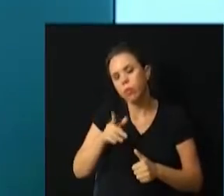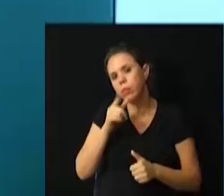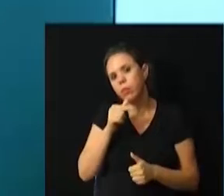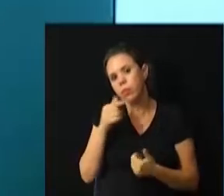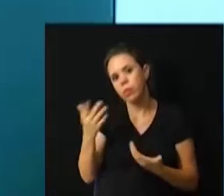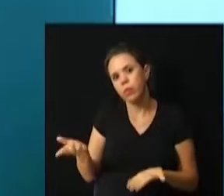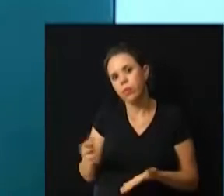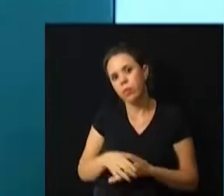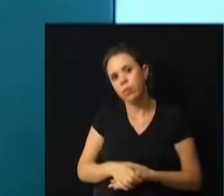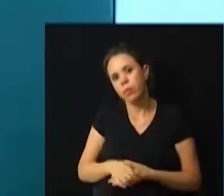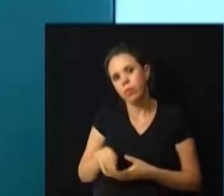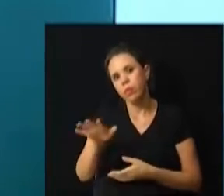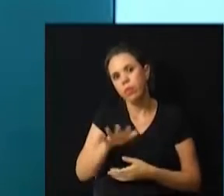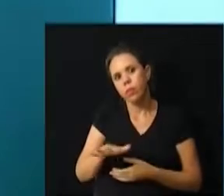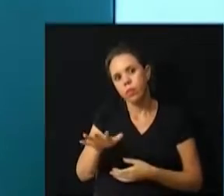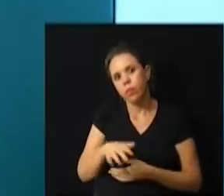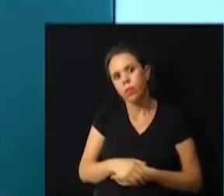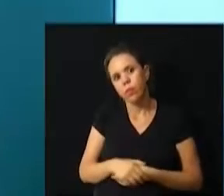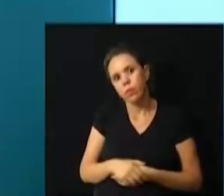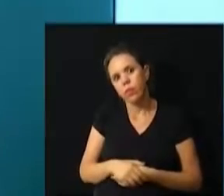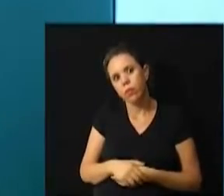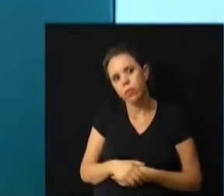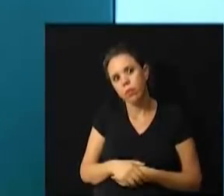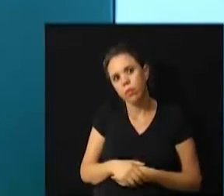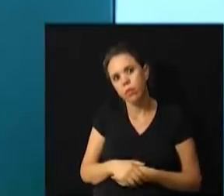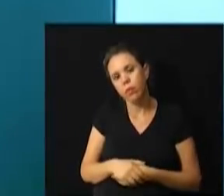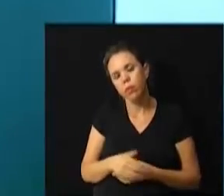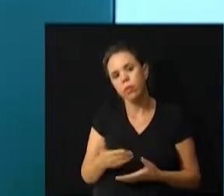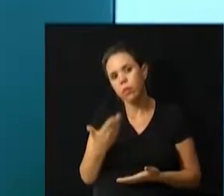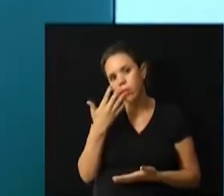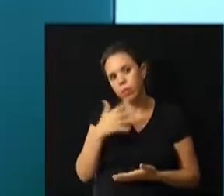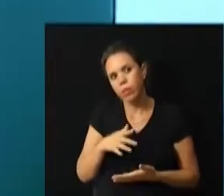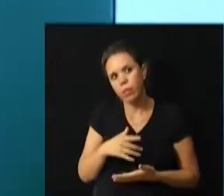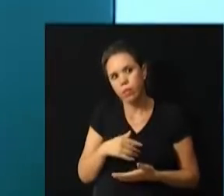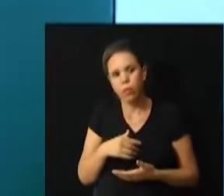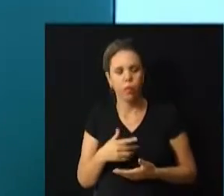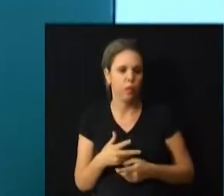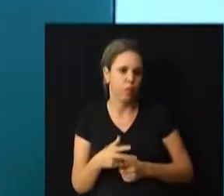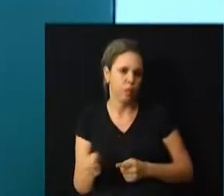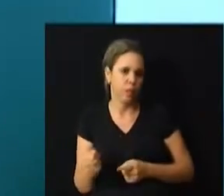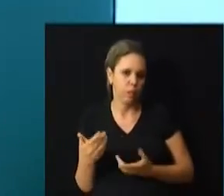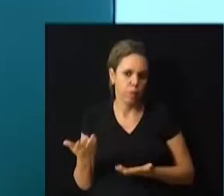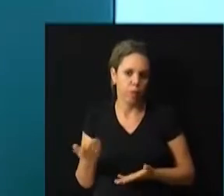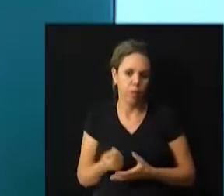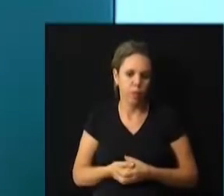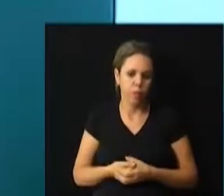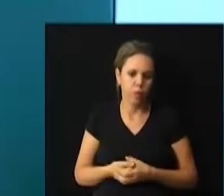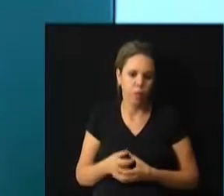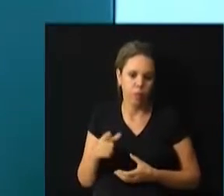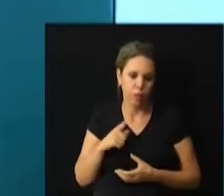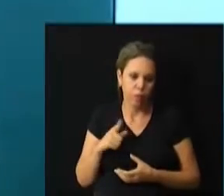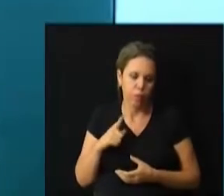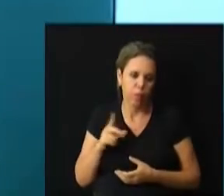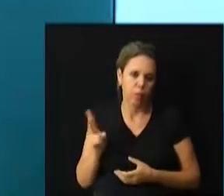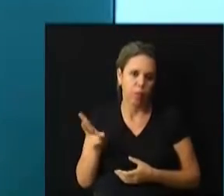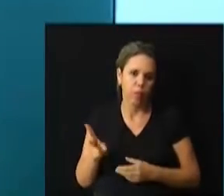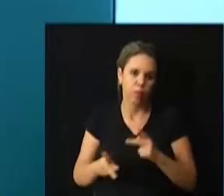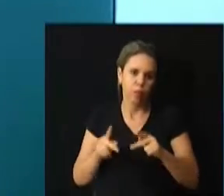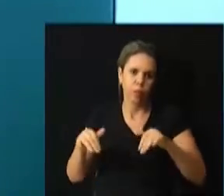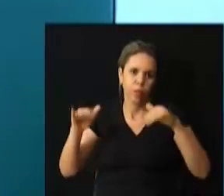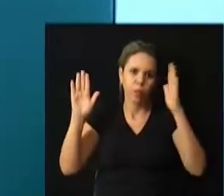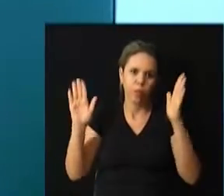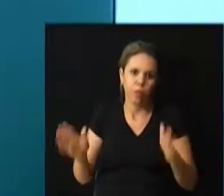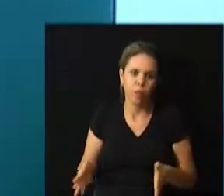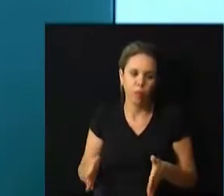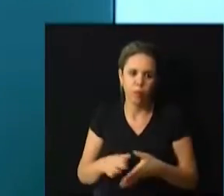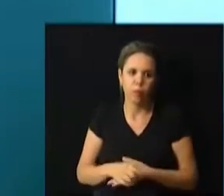crianças ficam na água ali. Geralmente, elas não ficam dando bola para as crianças estão se virando ali, tá? Mas tem que ter sempre